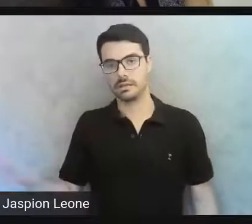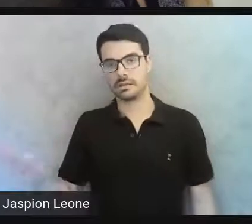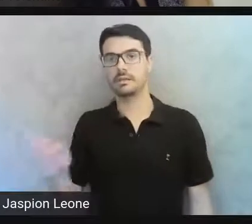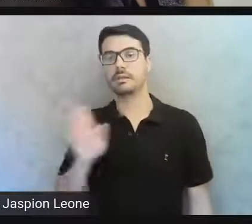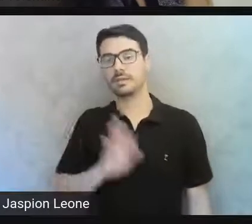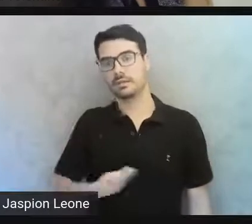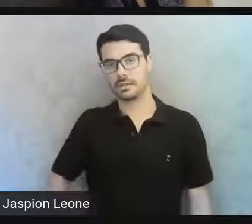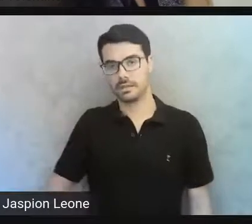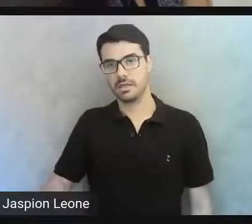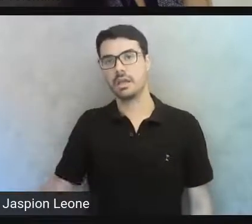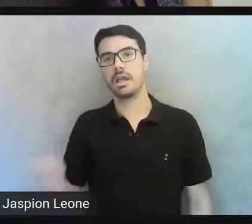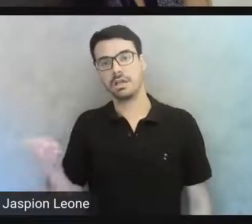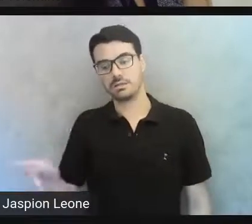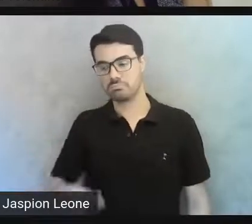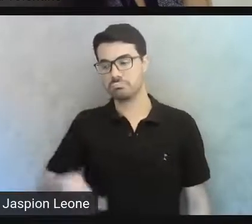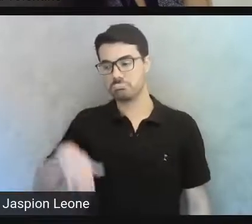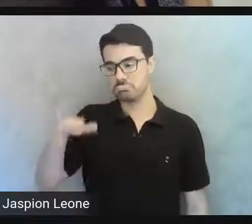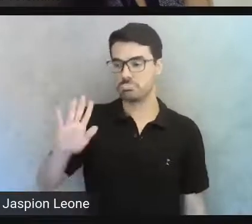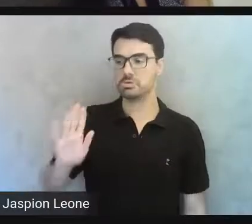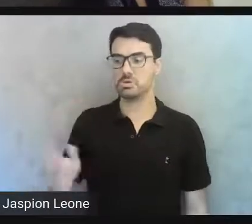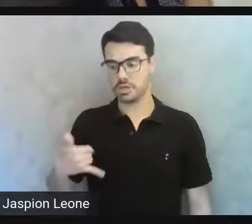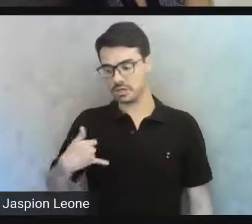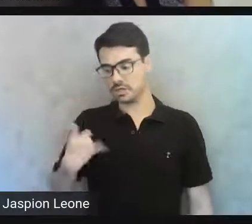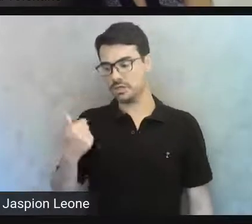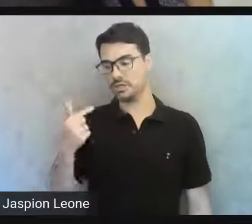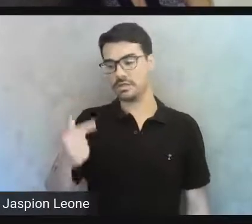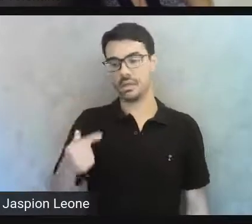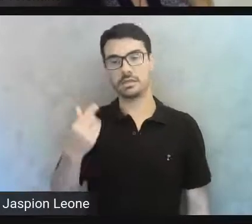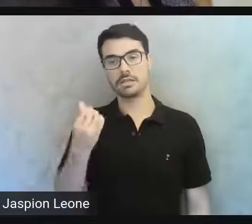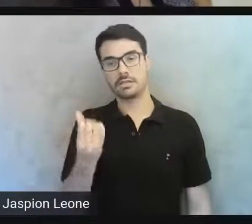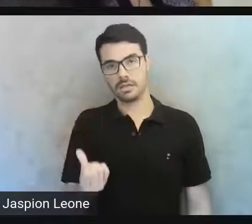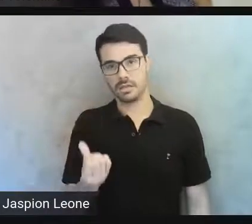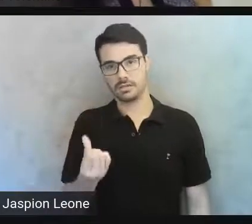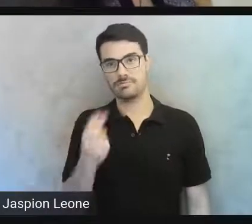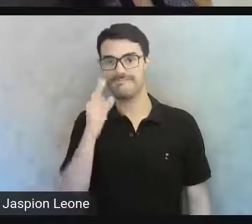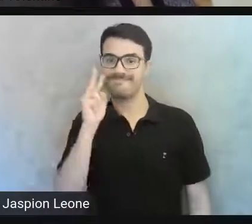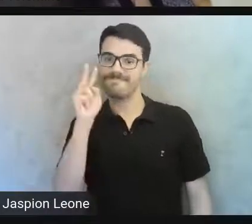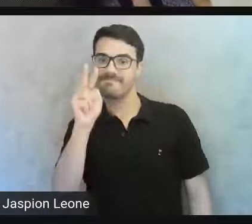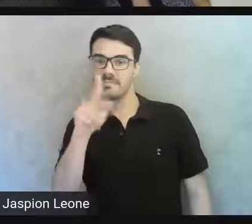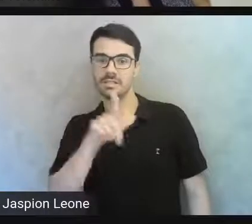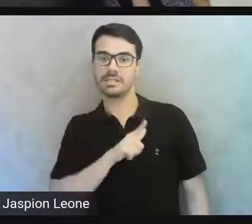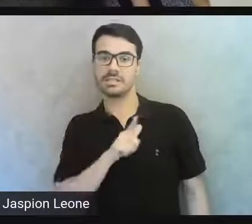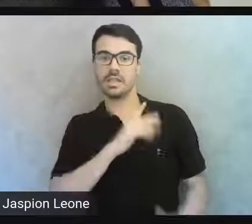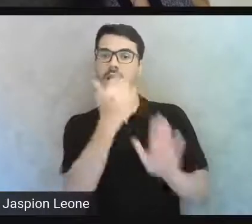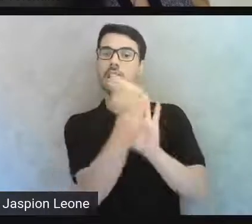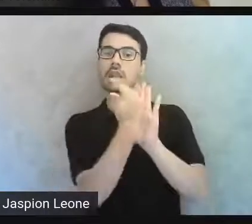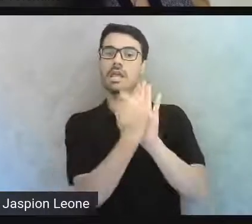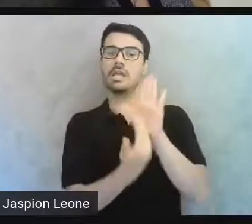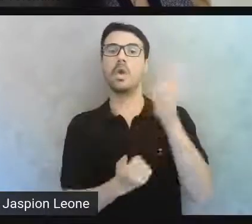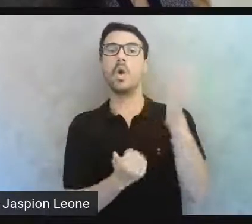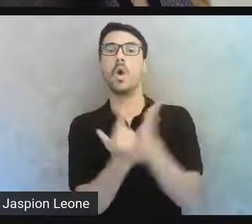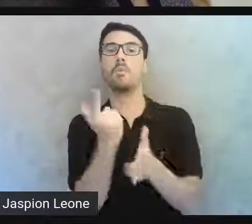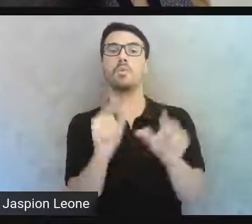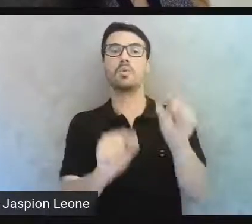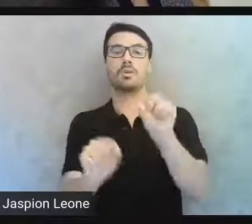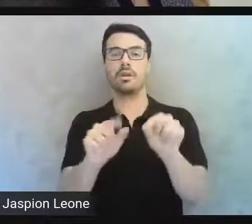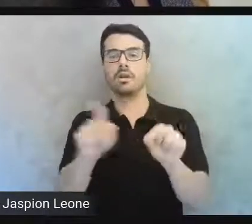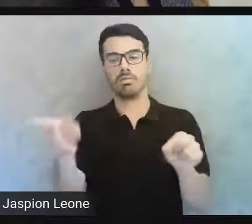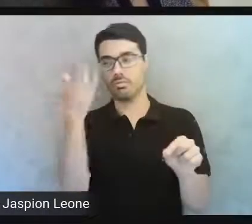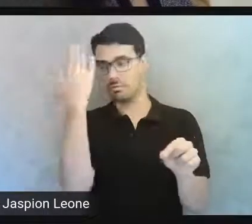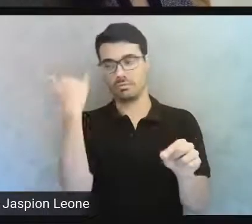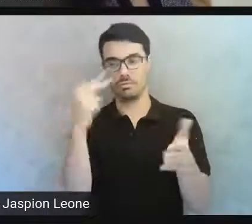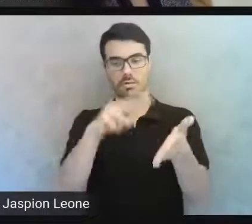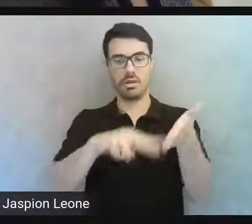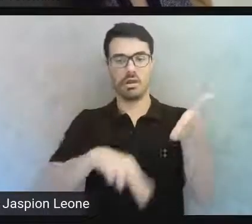pouquinho maiorzinha, vamos pensar ali 6, 7 aninhos, vai no mercado, mostra que tem uma lista de compras. Ela não sabe ler ainda, mas